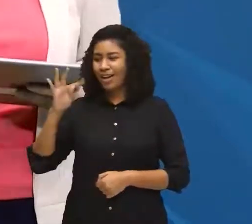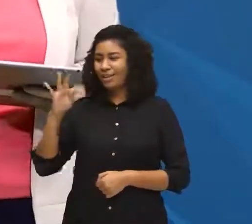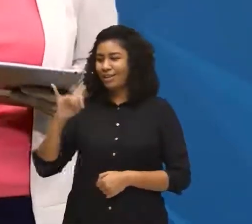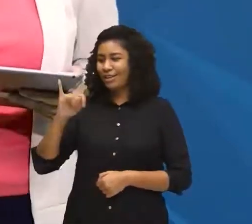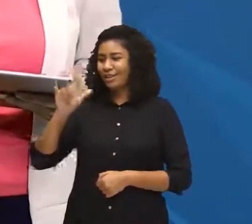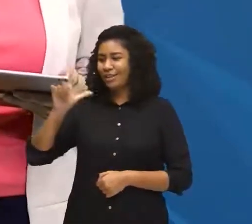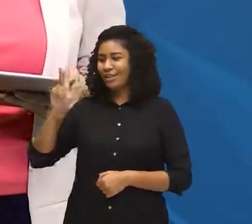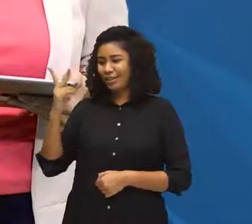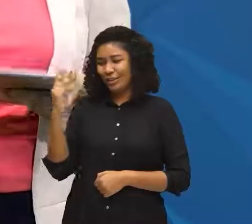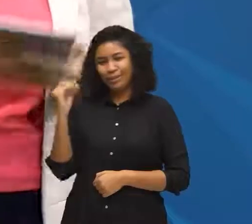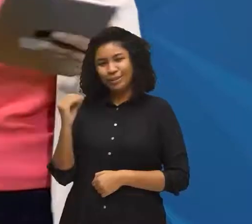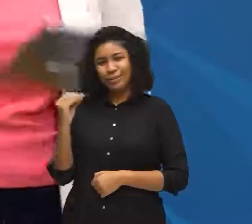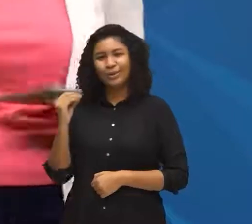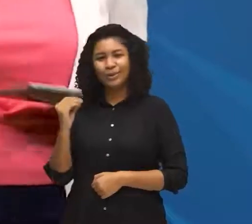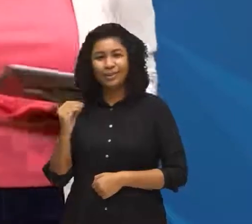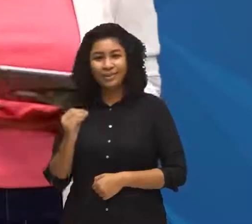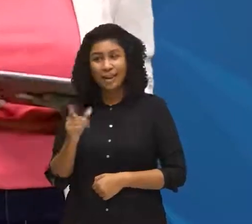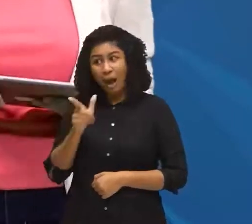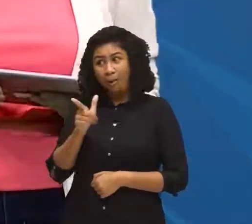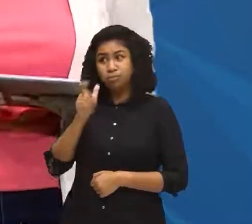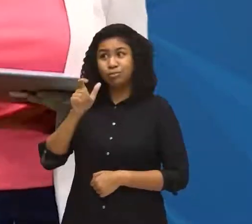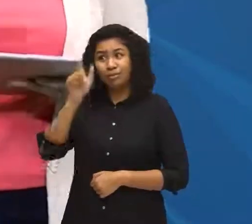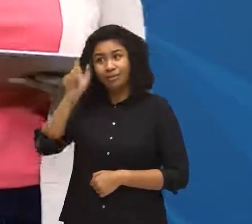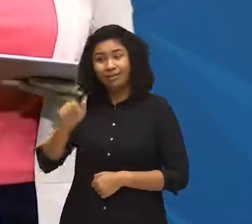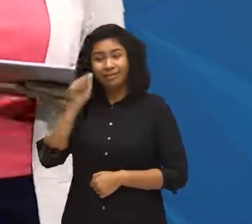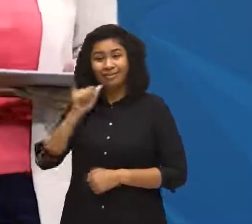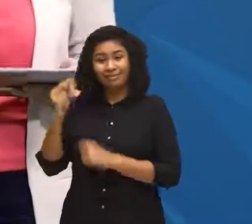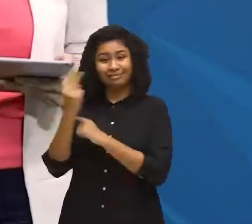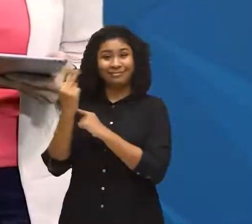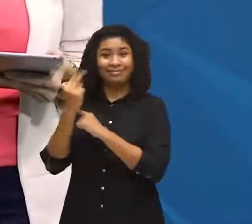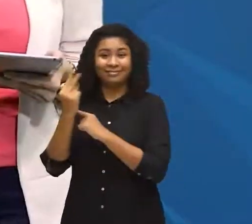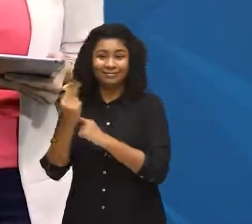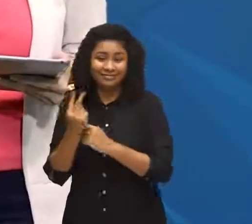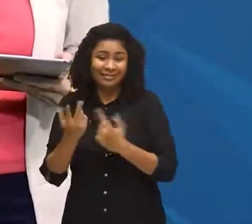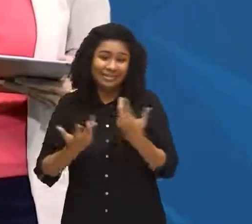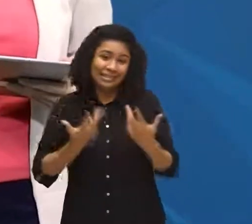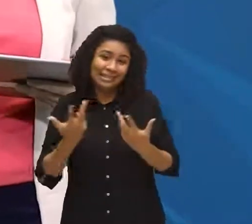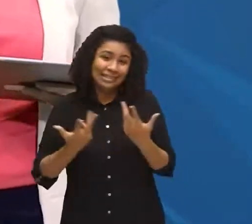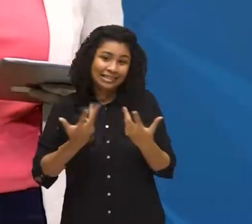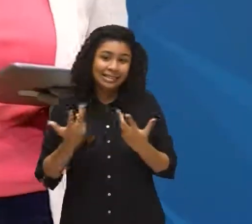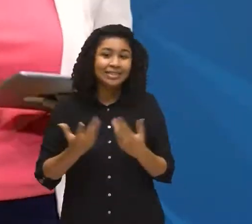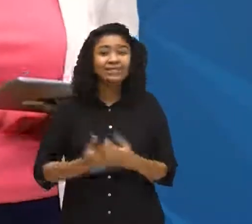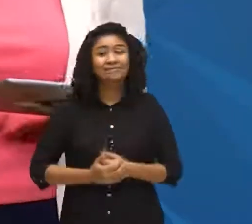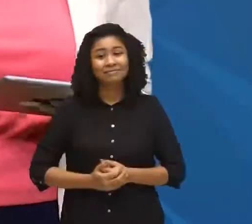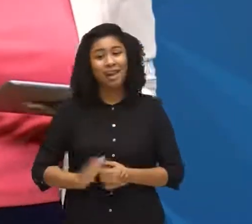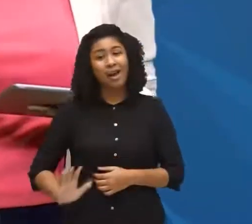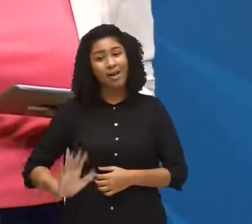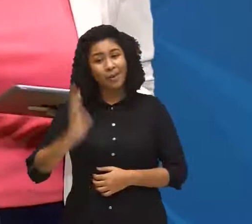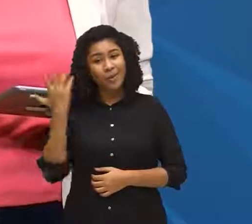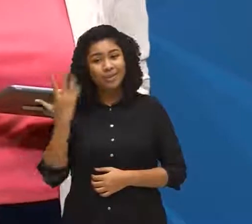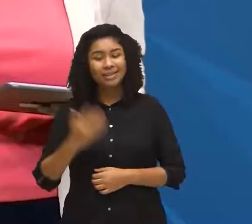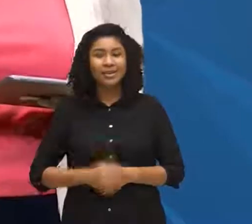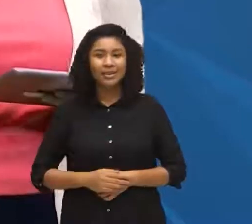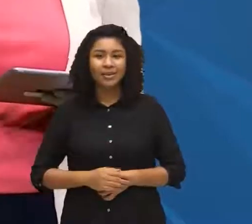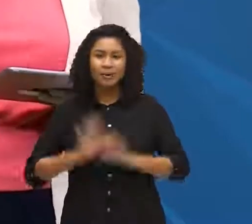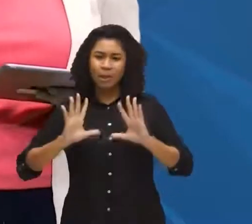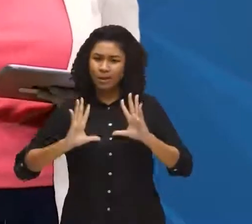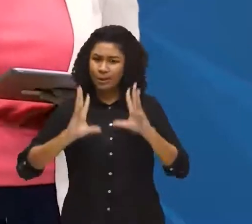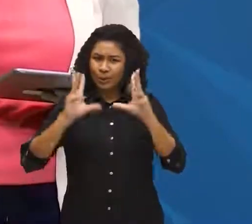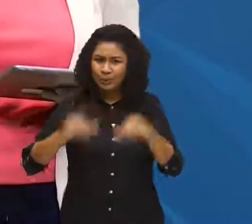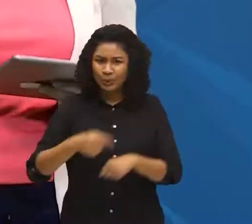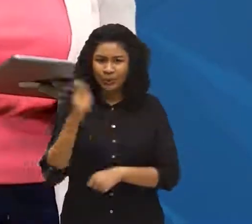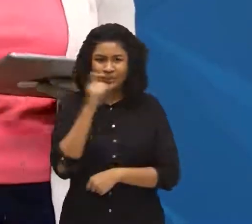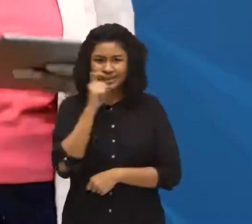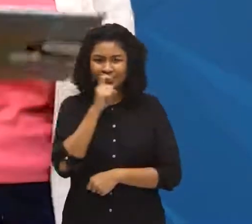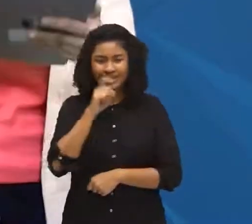dona acidentalmente, numa situação inusitada, mas aconteceu. Então, nem tudo é fake news, tá bom? A